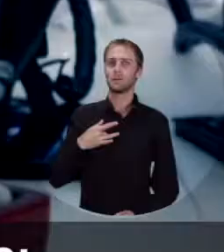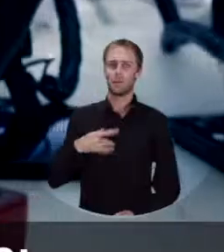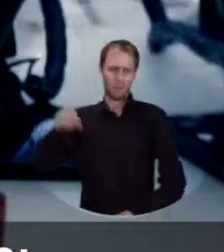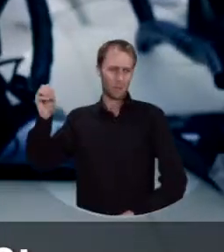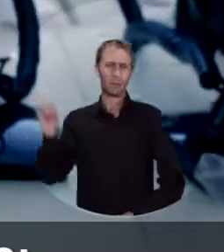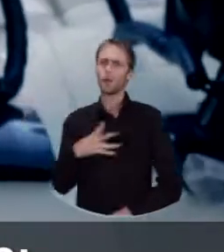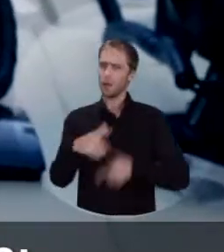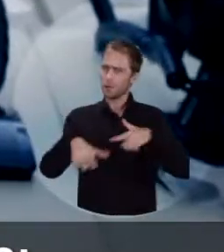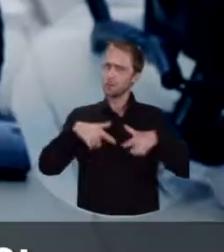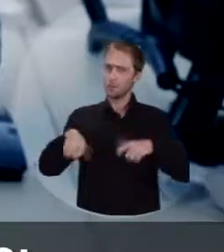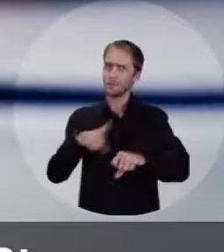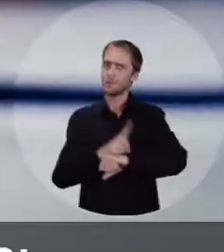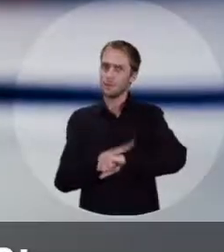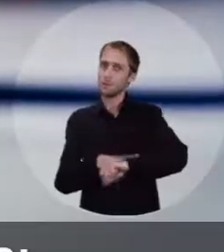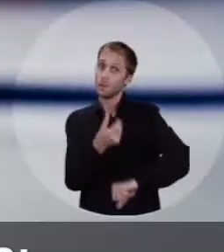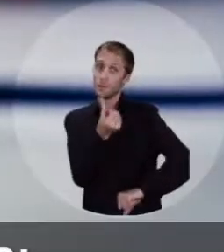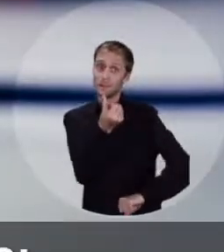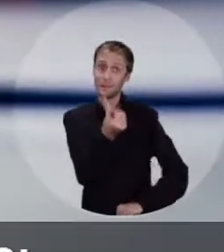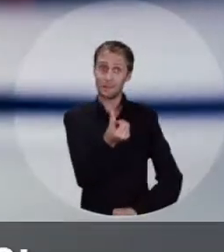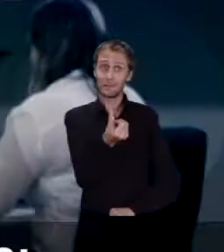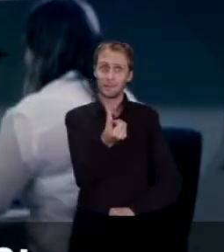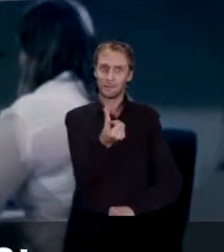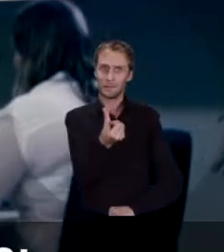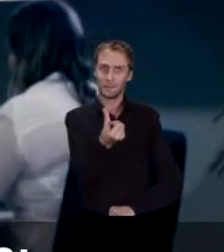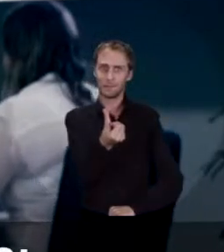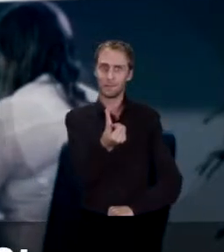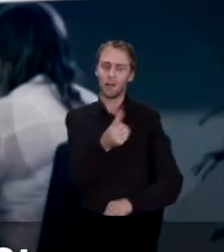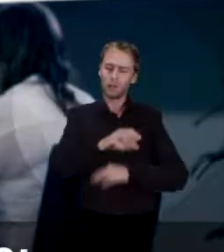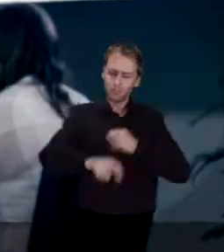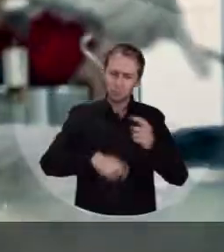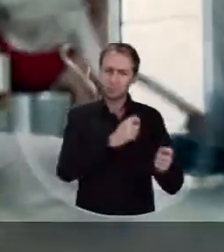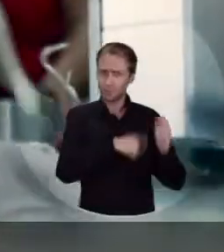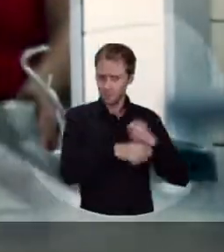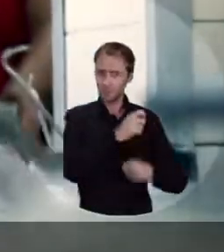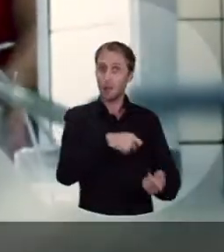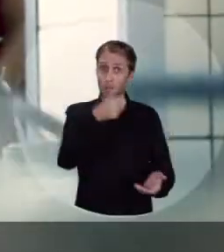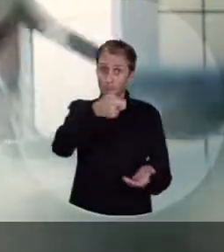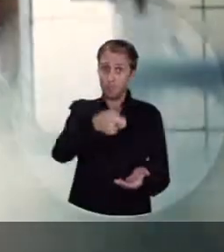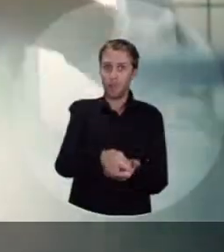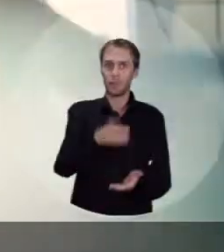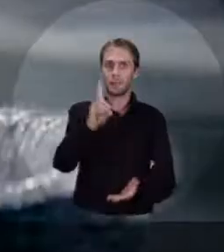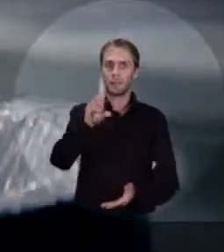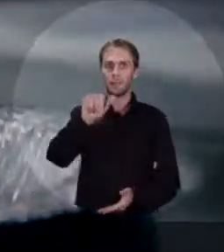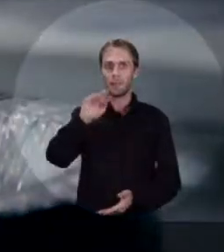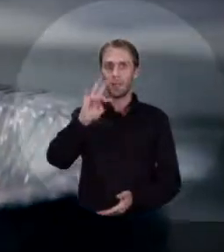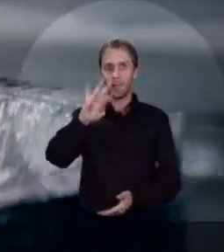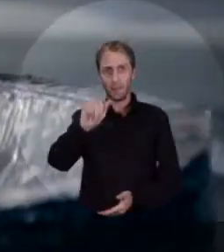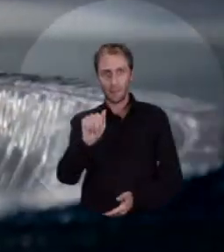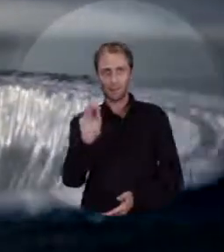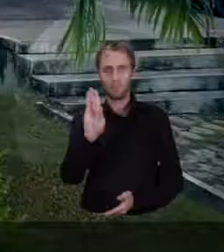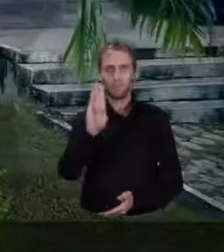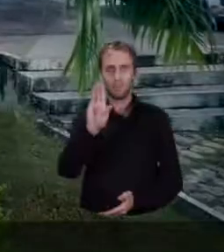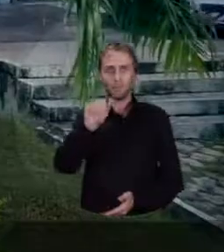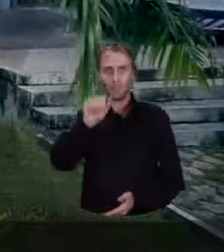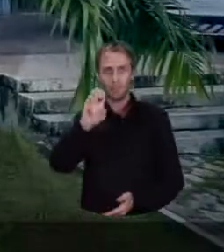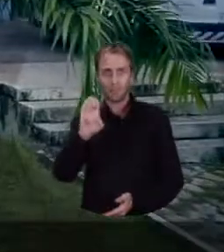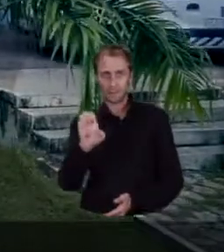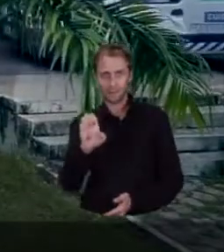Saúde. Implantou a nova jornada de trabalho de 6 horas. Negociou e está pagando a data base dos